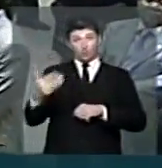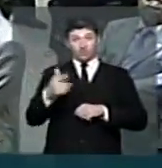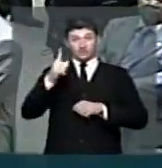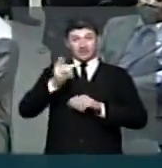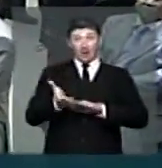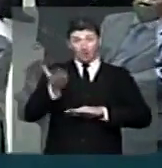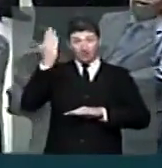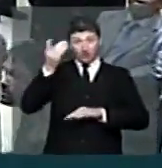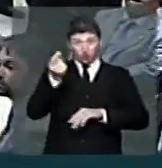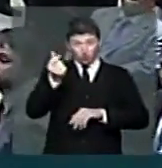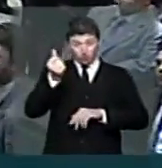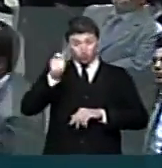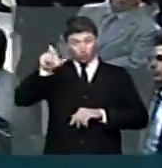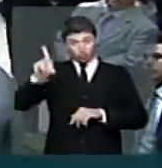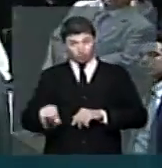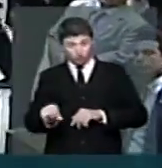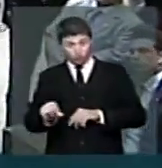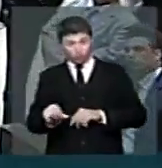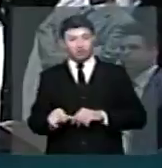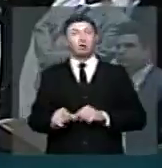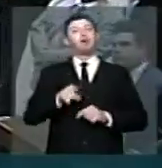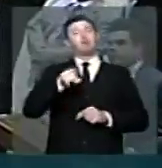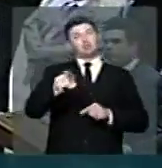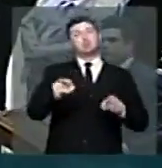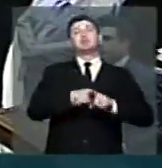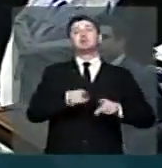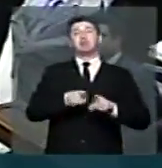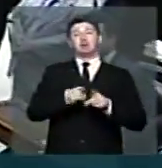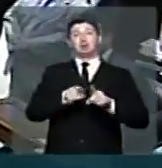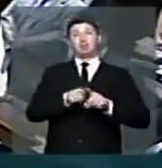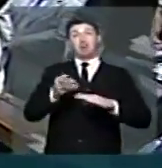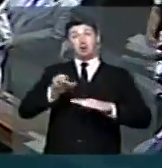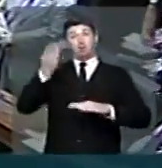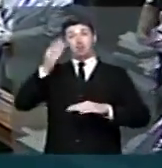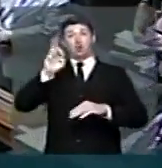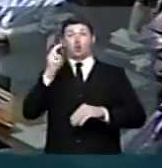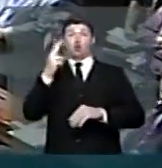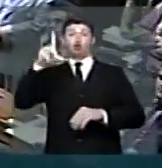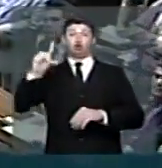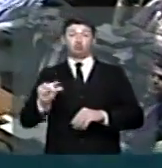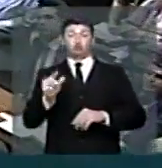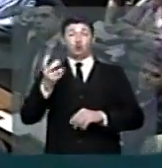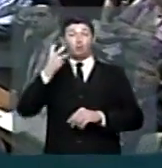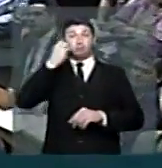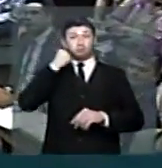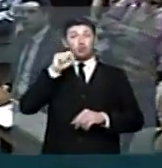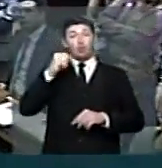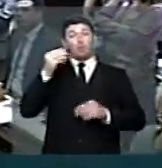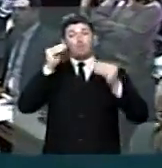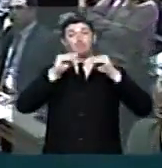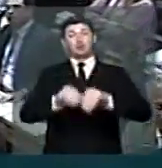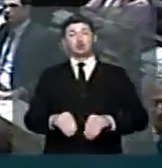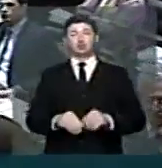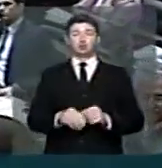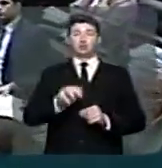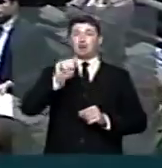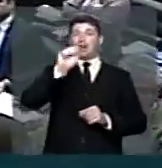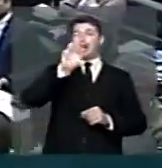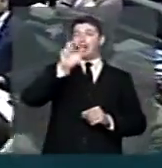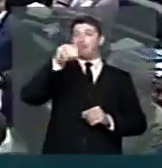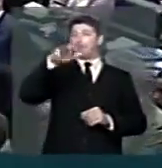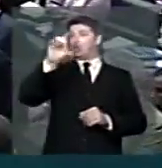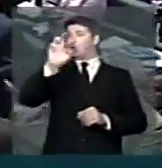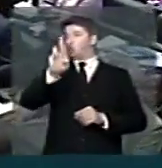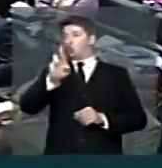o custo portuário, você está aumentando ou diminuindo o lucro ou o prejuízo do armador,